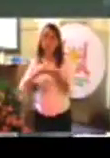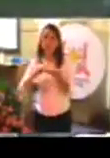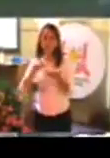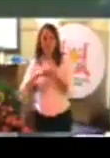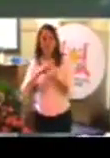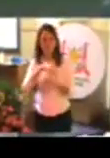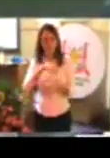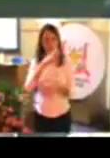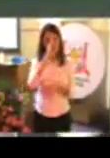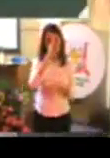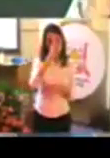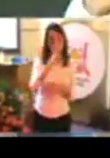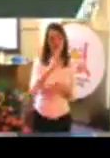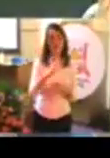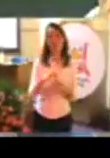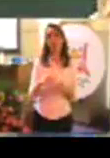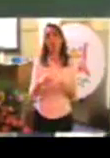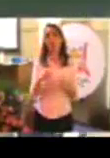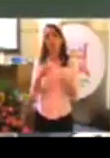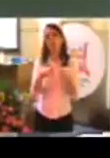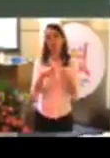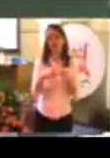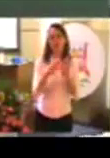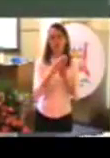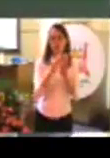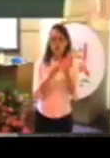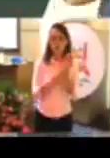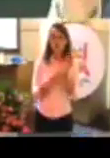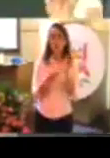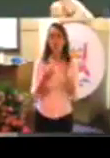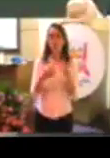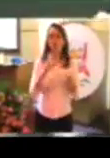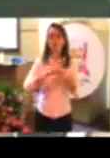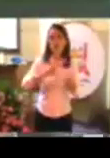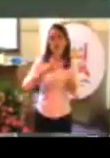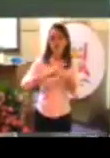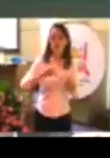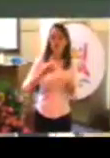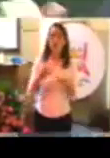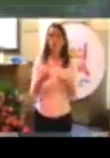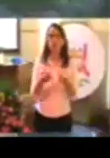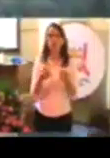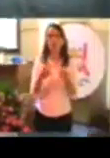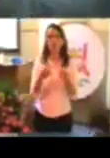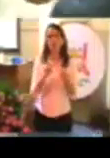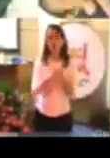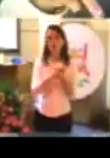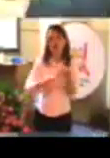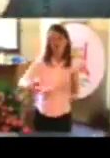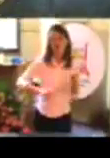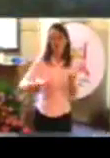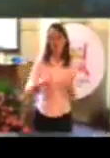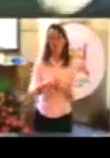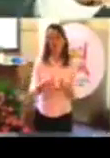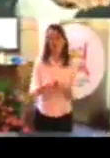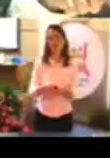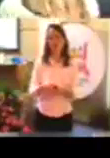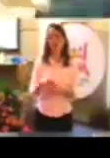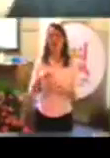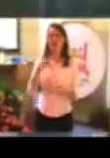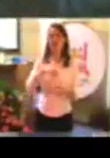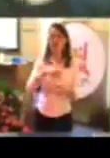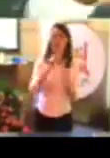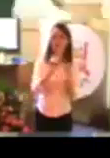estrutura dela, mas os programas que ela realiza, os cursos que ela oferece, as atividades que ela desenvolve, não só